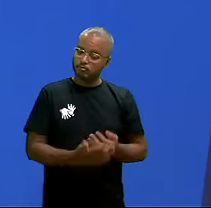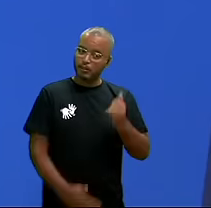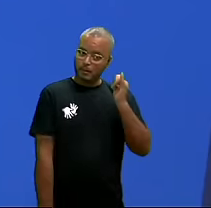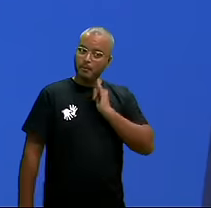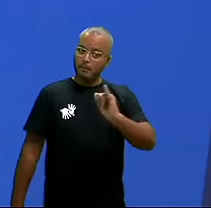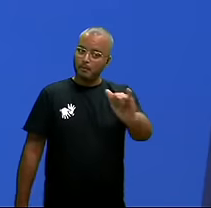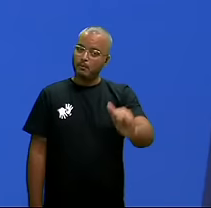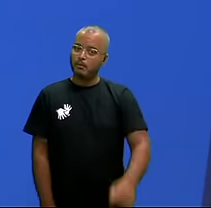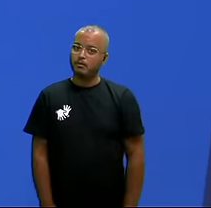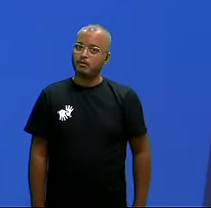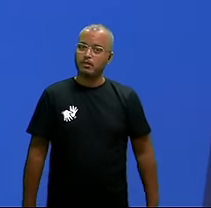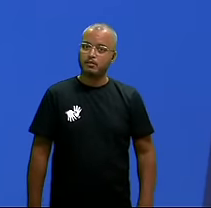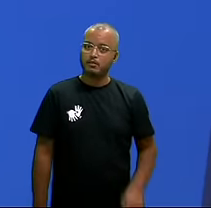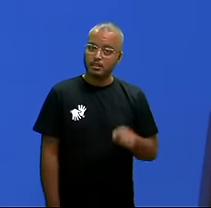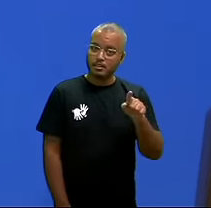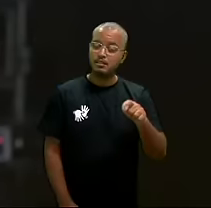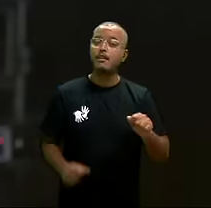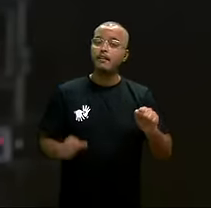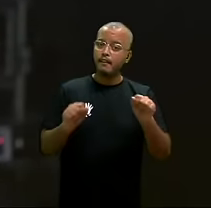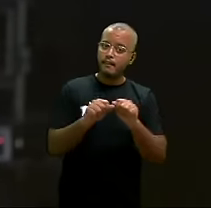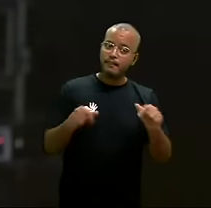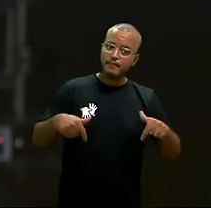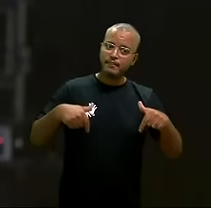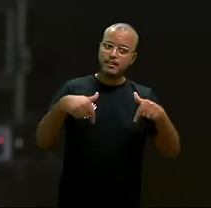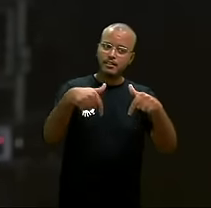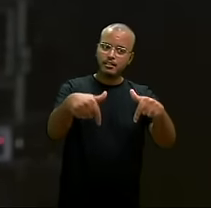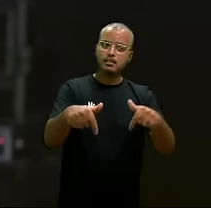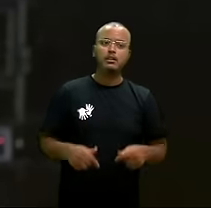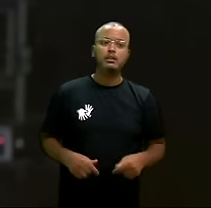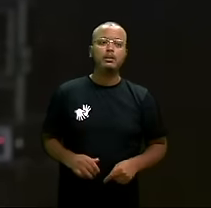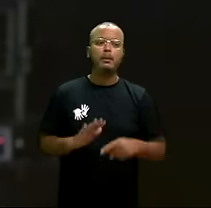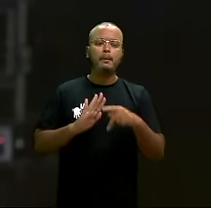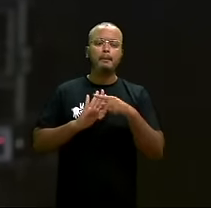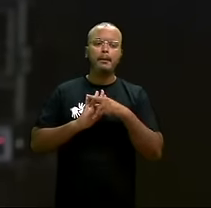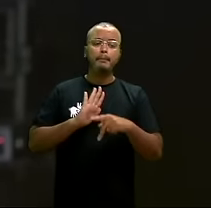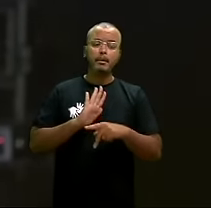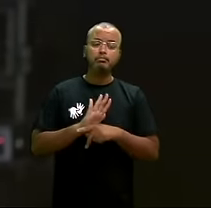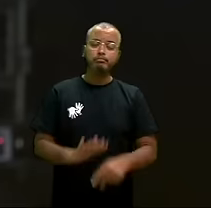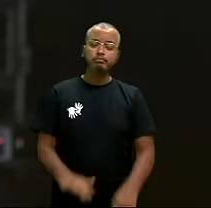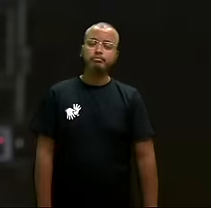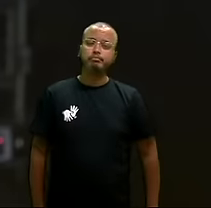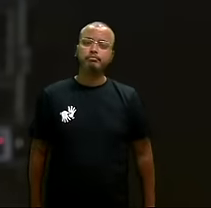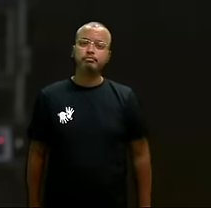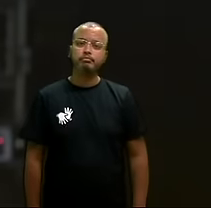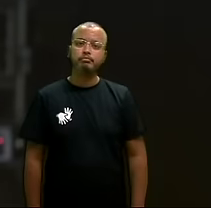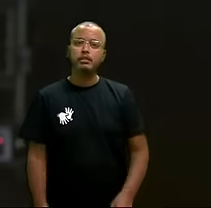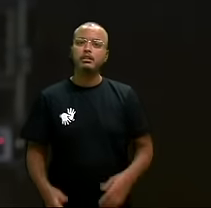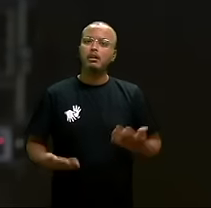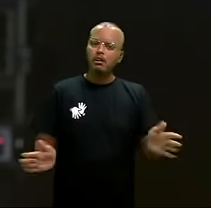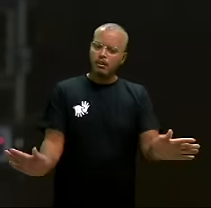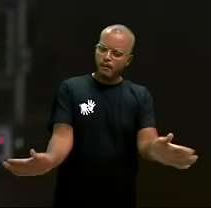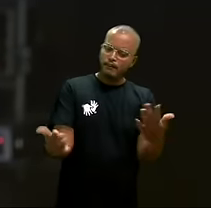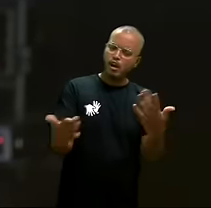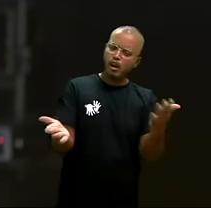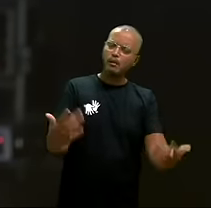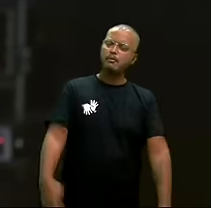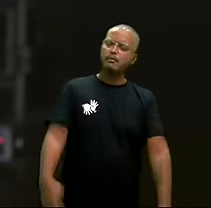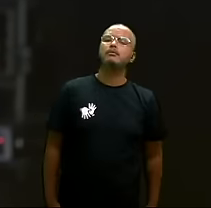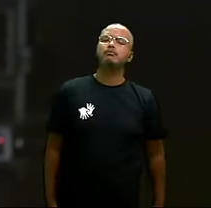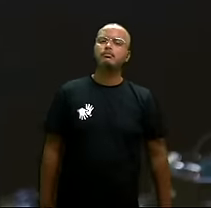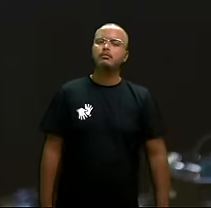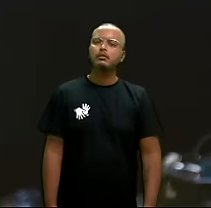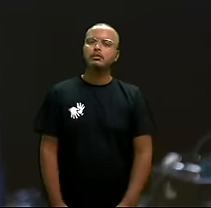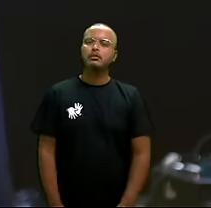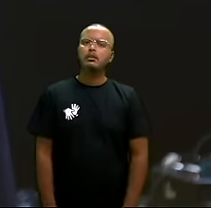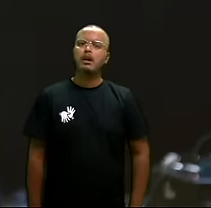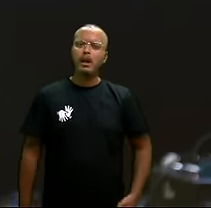começar a assumir seu papel. Diga para ele assim, olha, porque tem muita gente dependendo disso. Levanta, sacode essa poeira, dá a volta por cima.